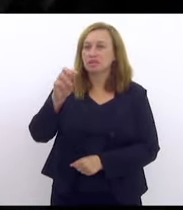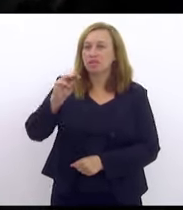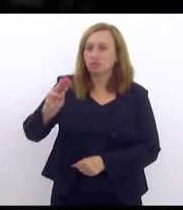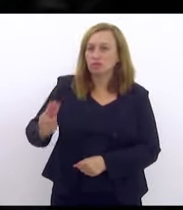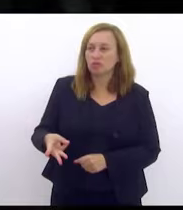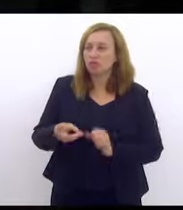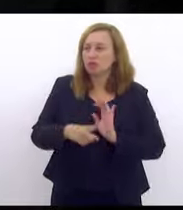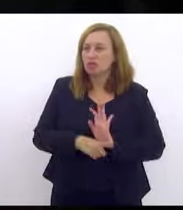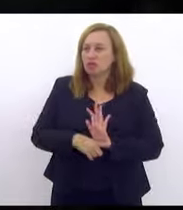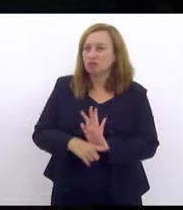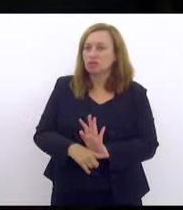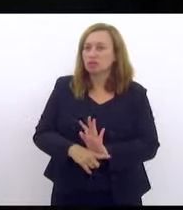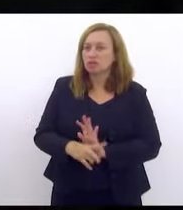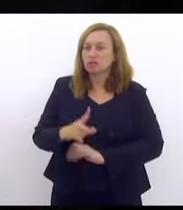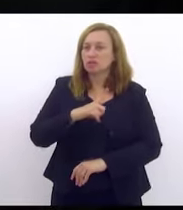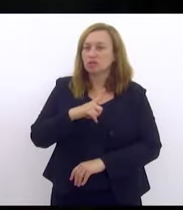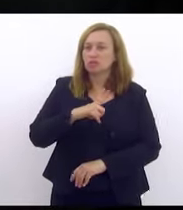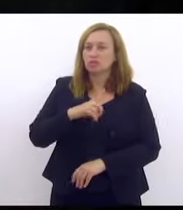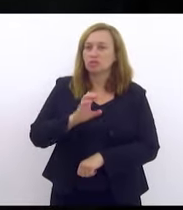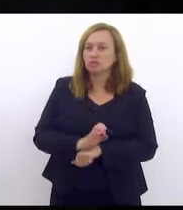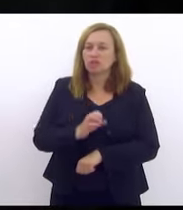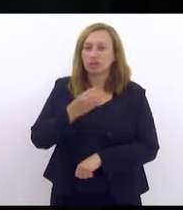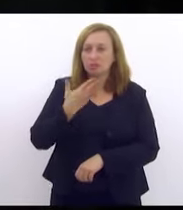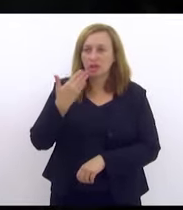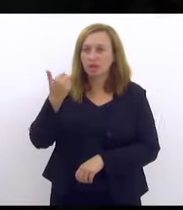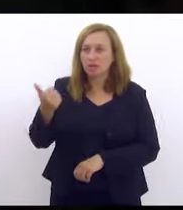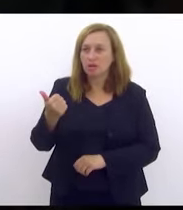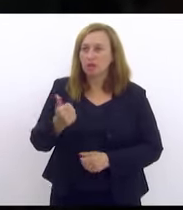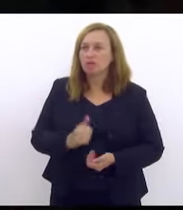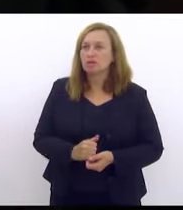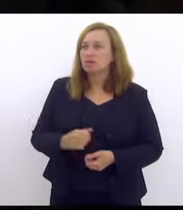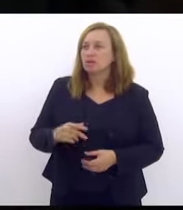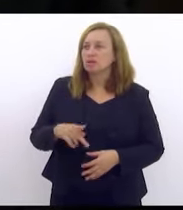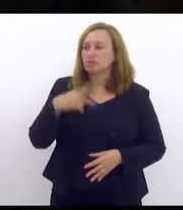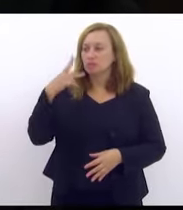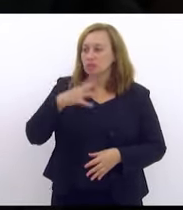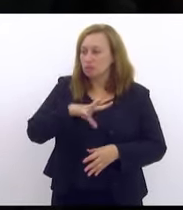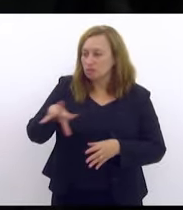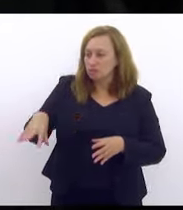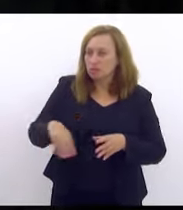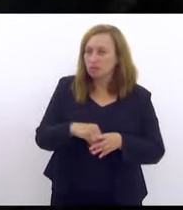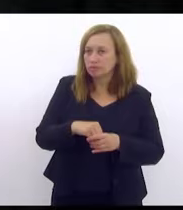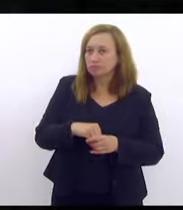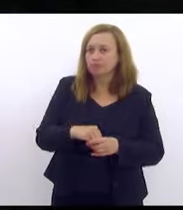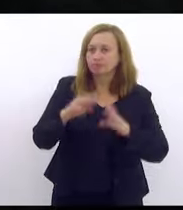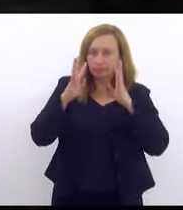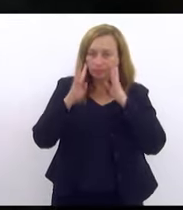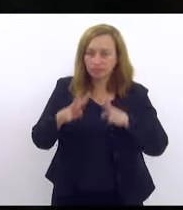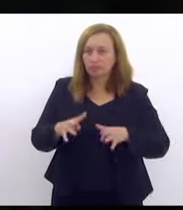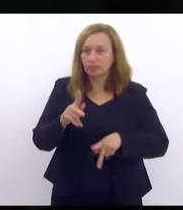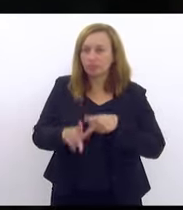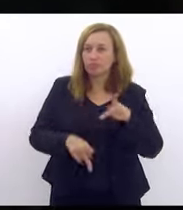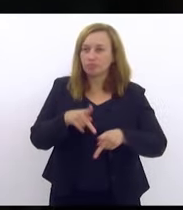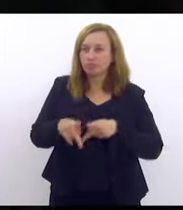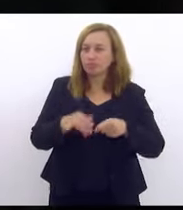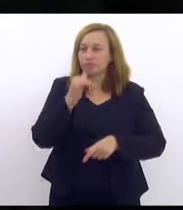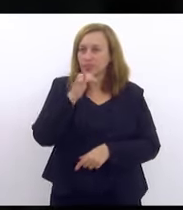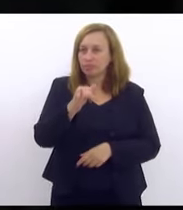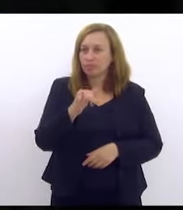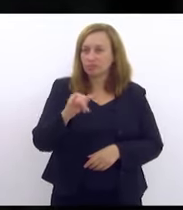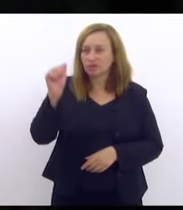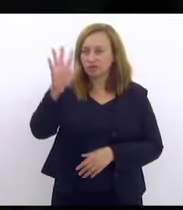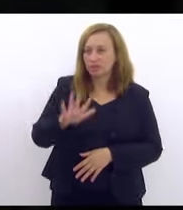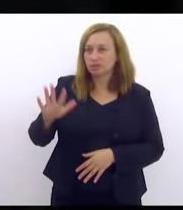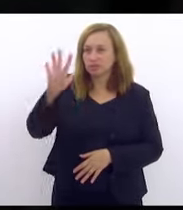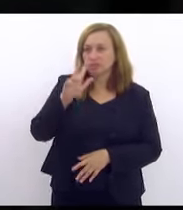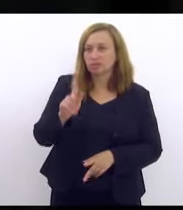nos ajudaria a ter um Estado mais robusto que implementasse políticas públicas de atenção à população fluminense de modo geral e, sobretudo,